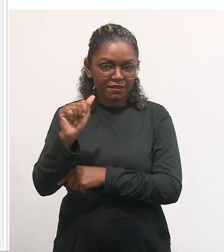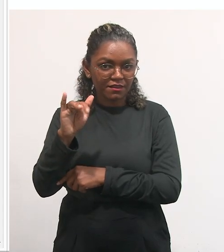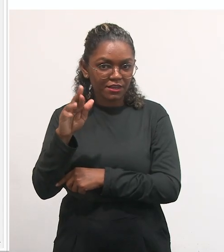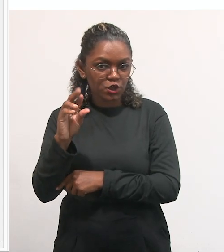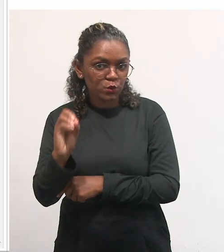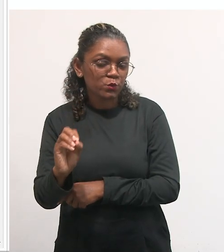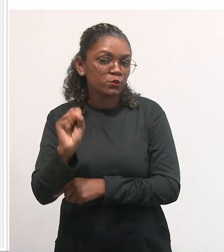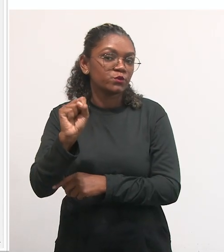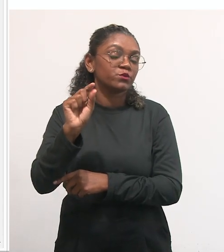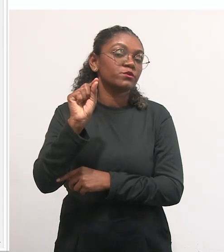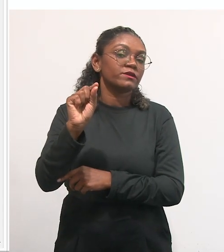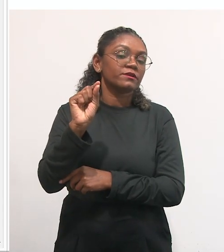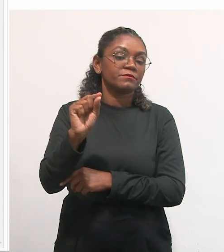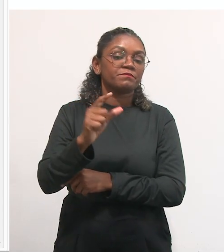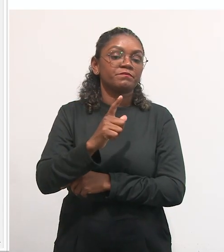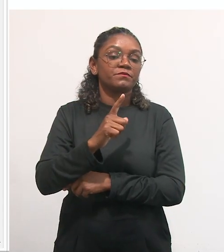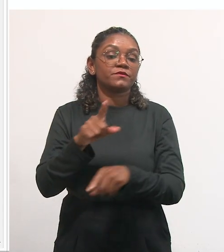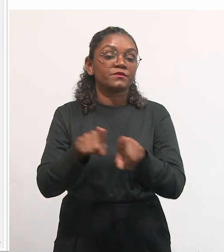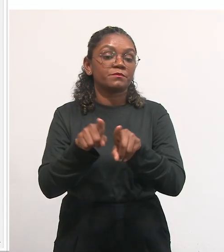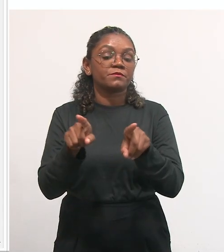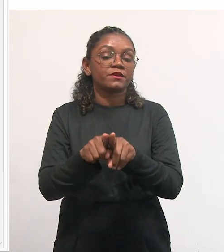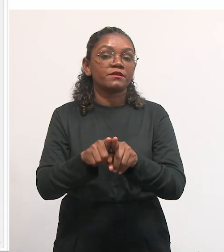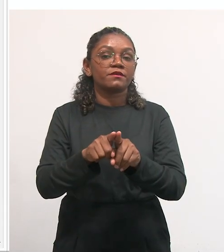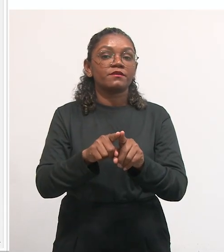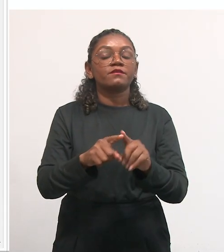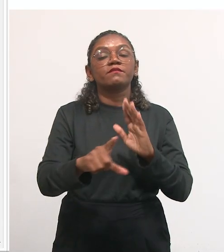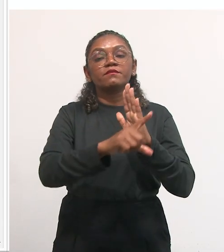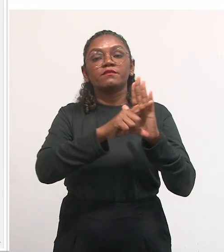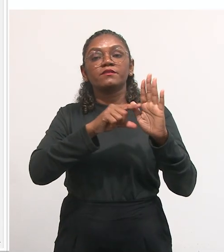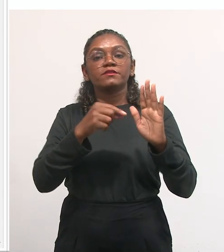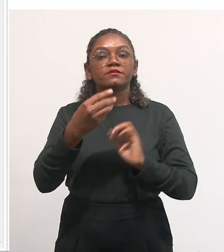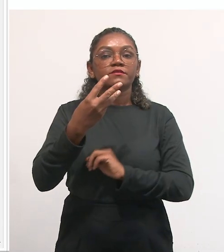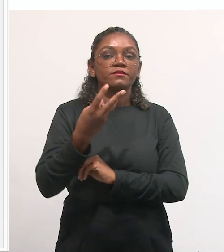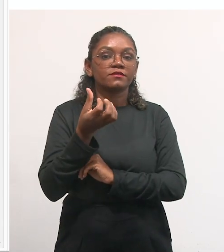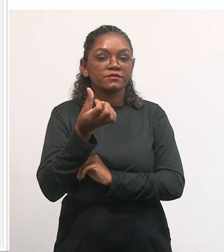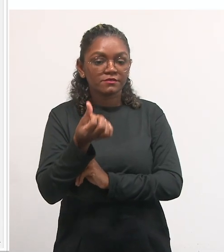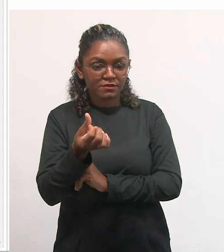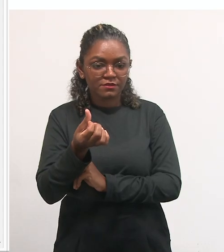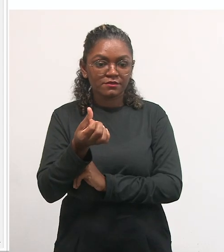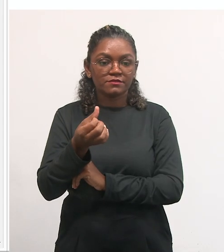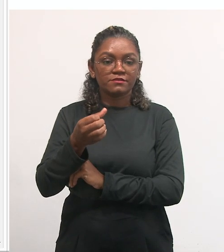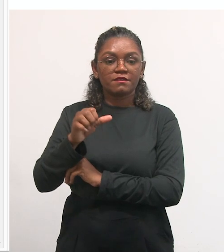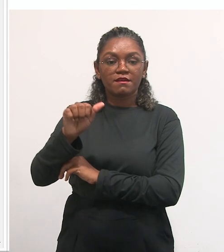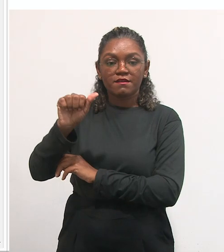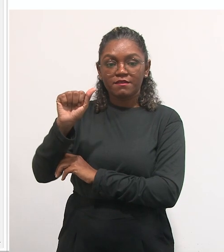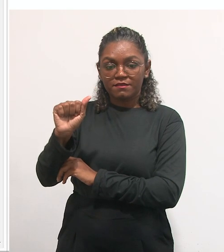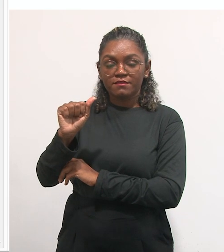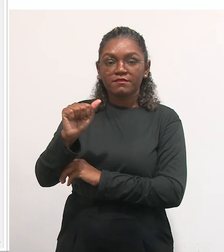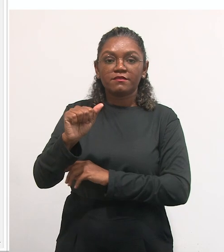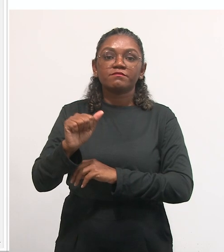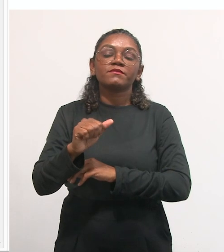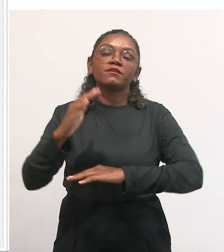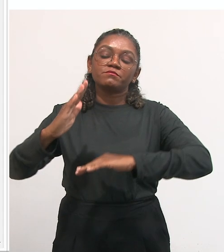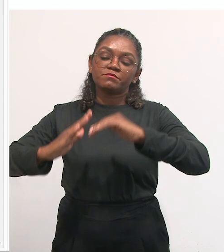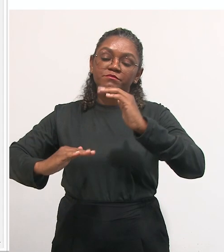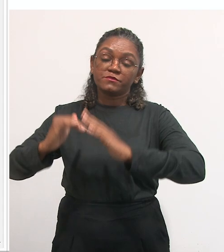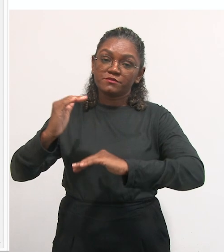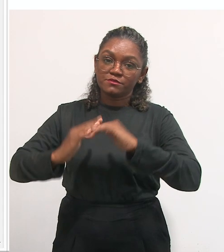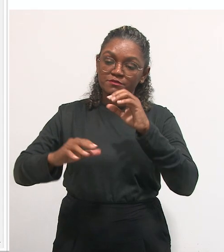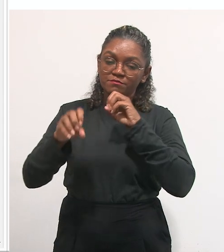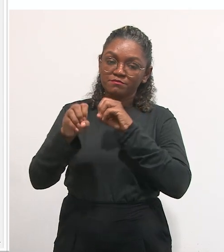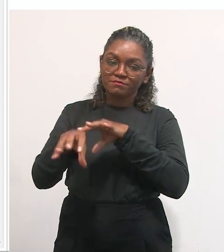prever as orientações para a educação profissional técnica de nível médio, porque nós temos a educação profissional no